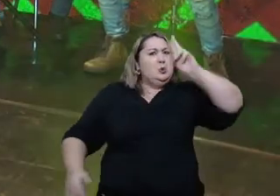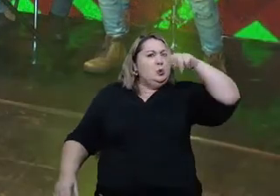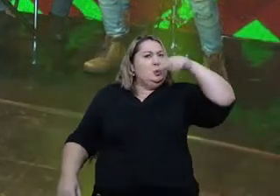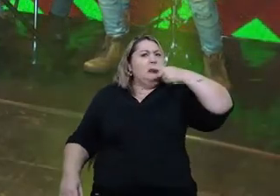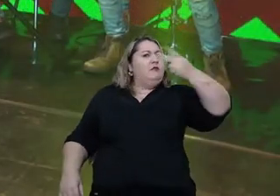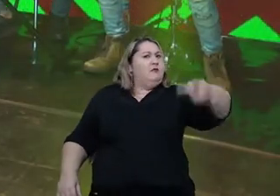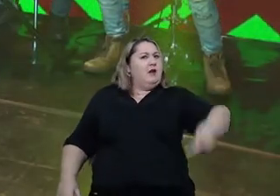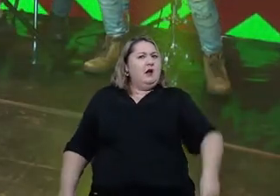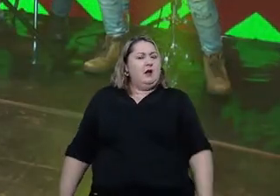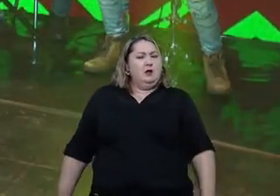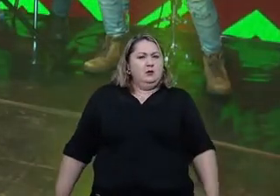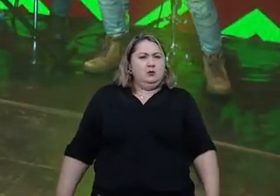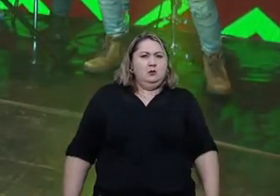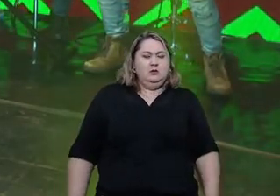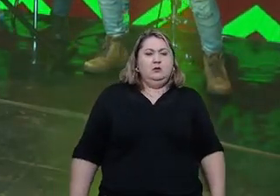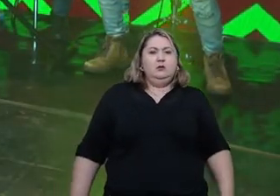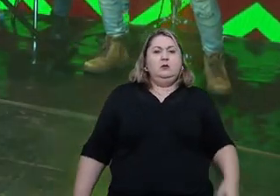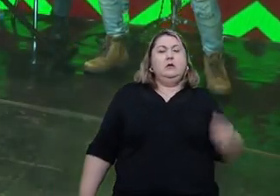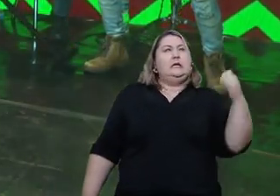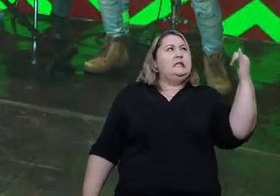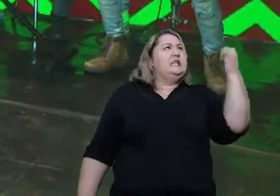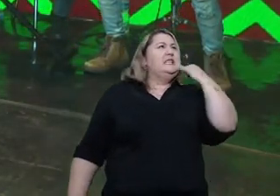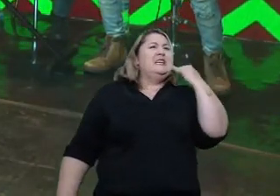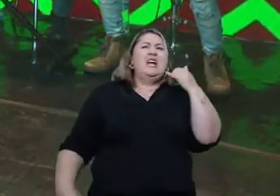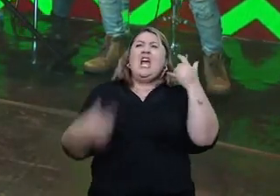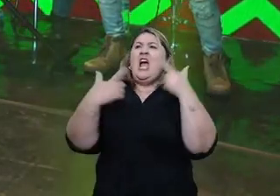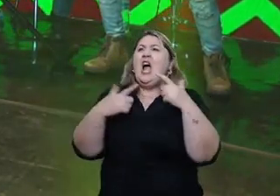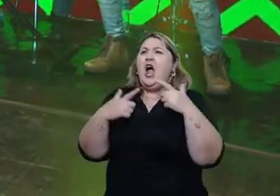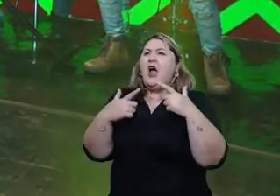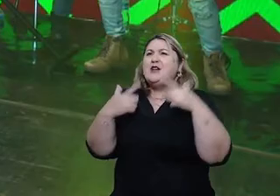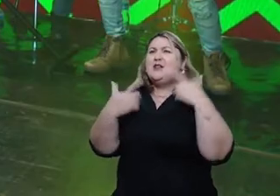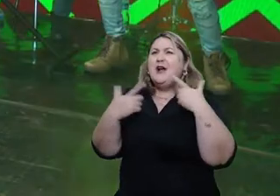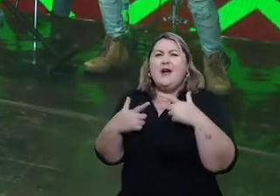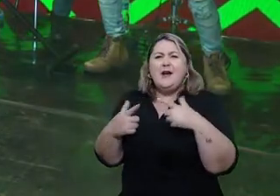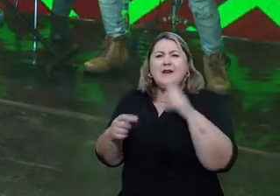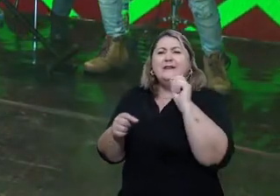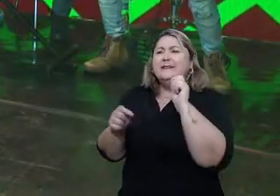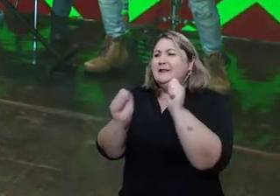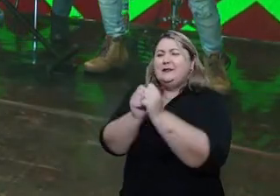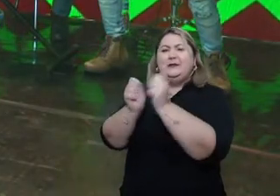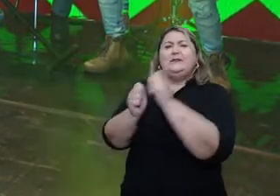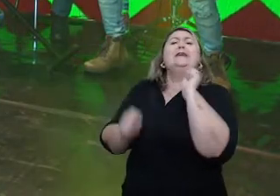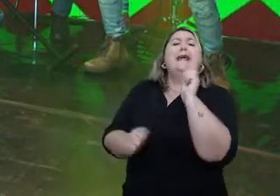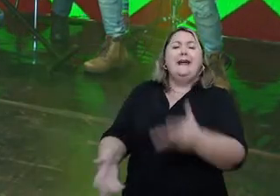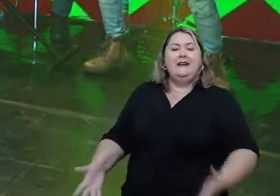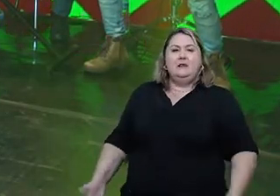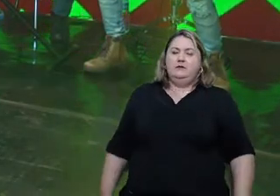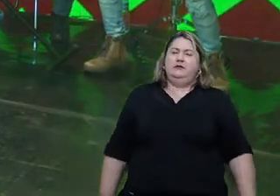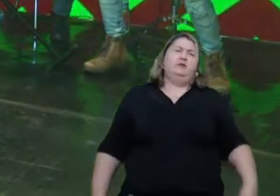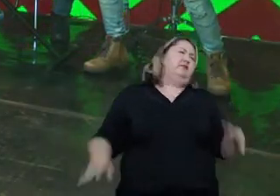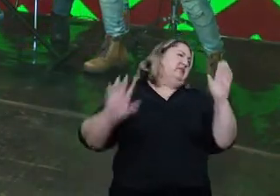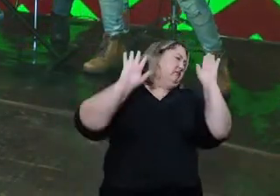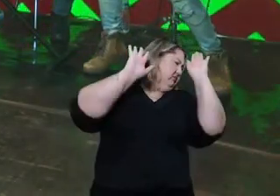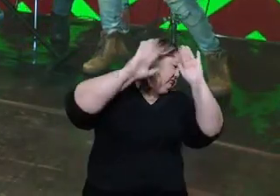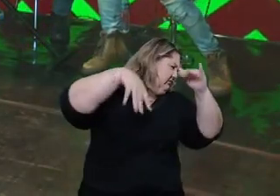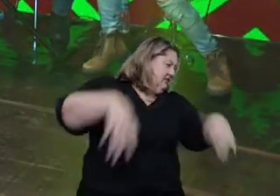fé daquilo que eu digo. Me liga toda hora pra saber com quem é que eu estou.